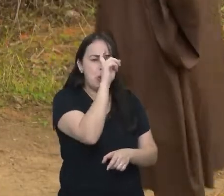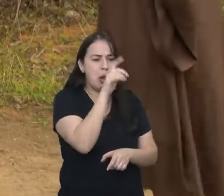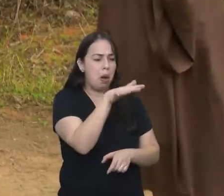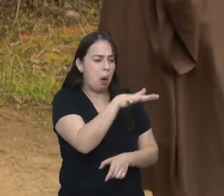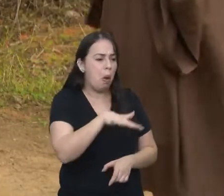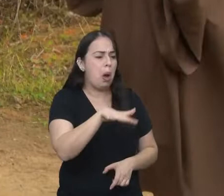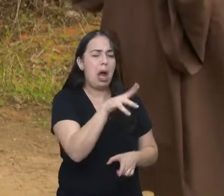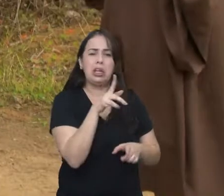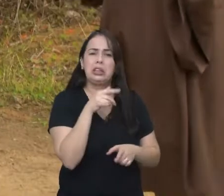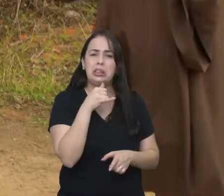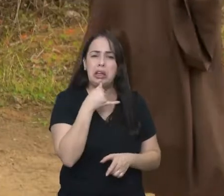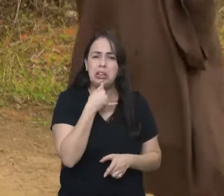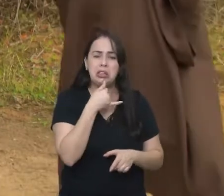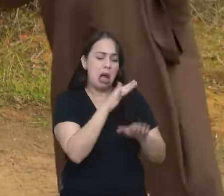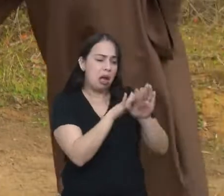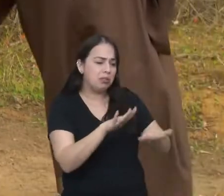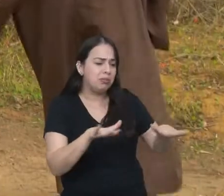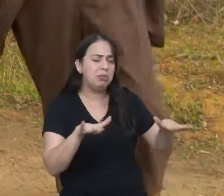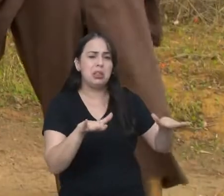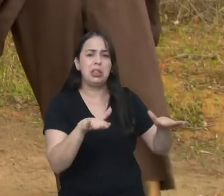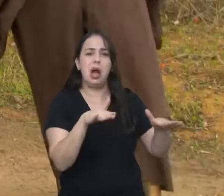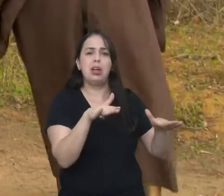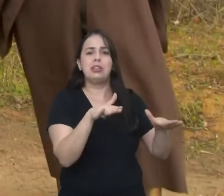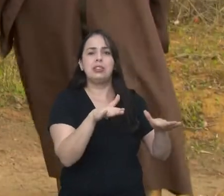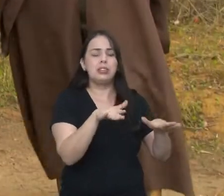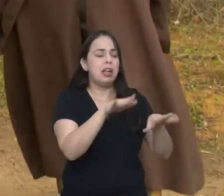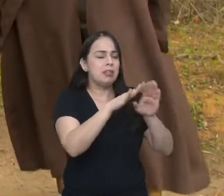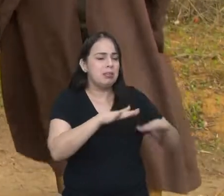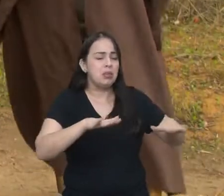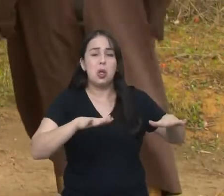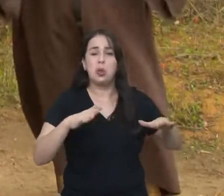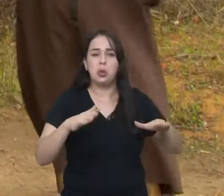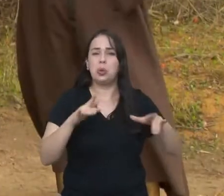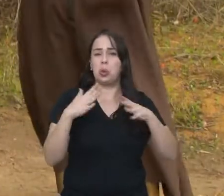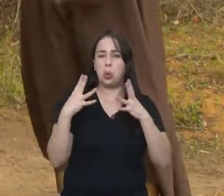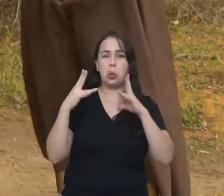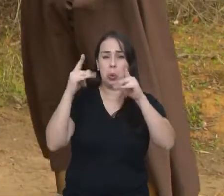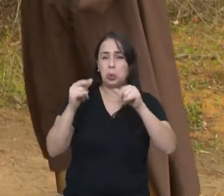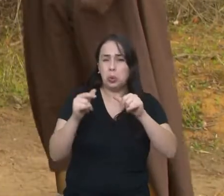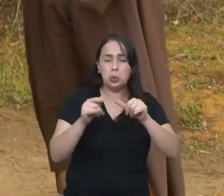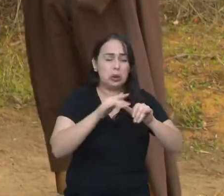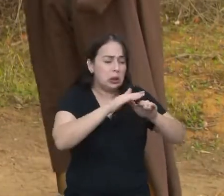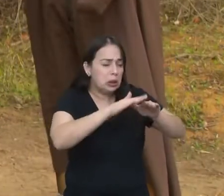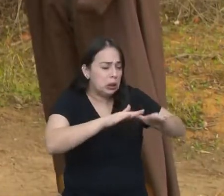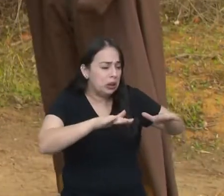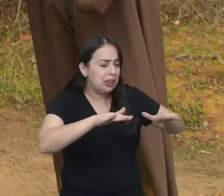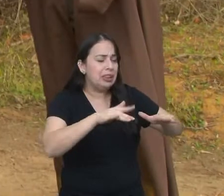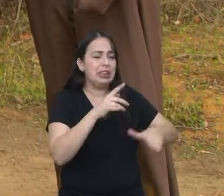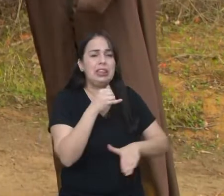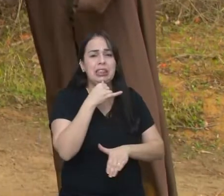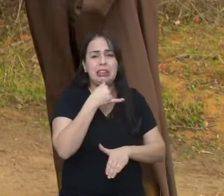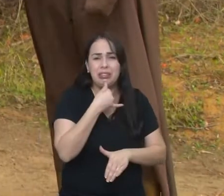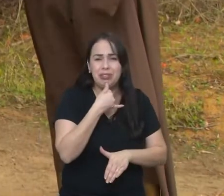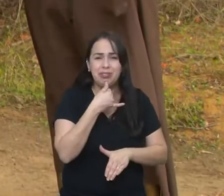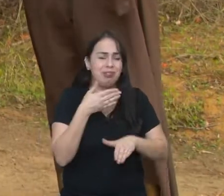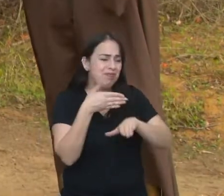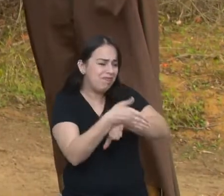uma ala triste, né? De você ver crianças, quando se trata de criança, tudo que se trata de criança é triste. Você entra numa ala de